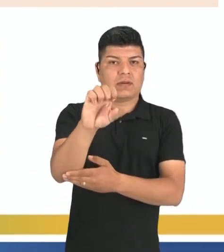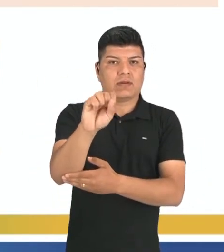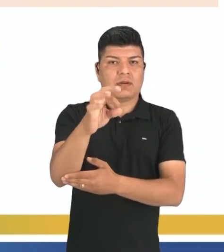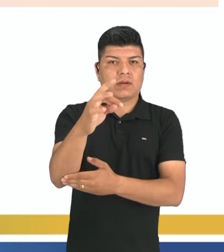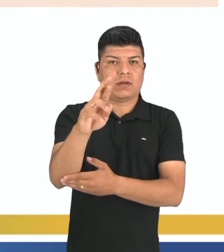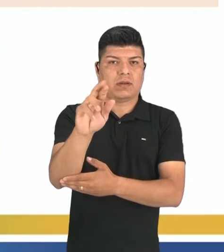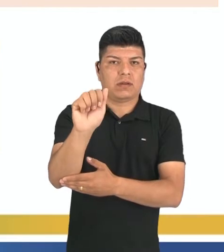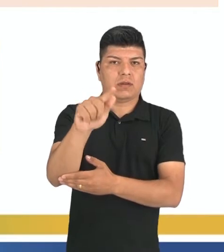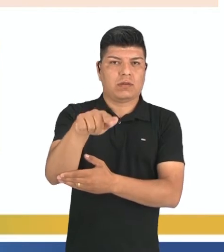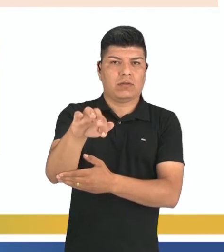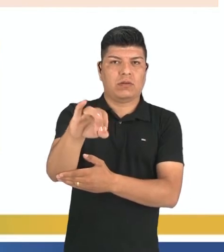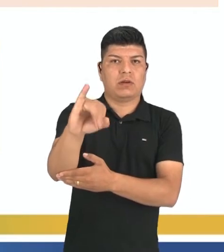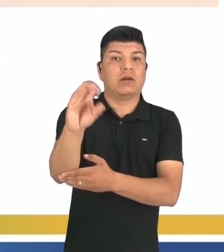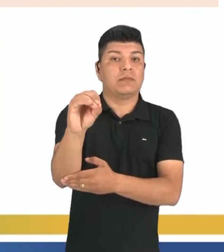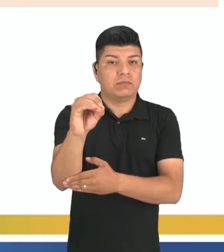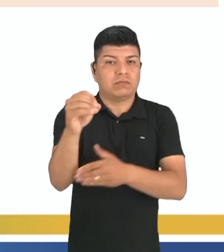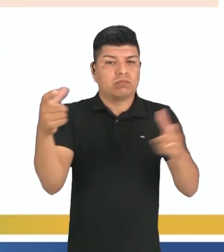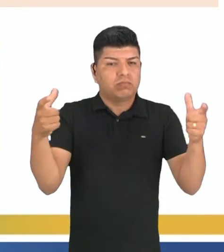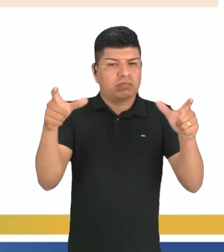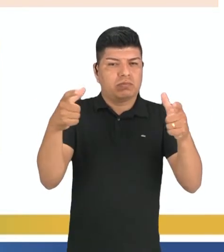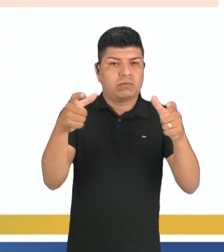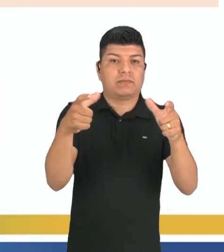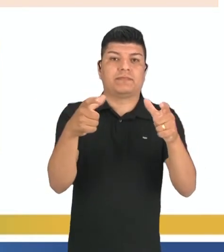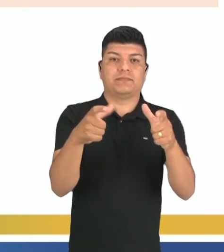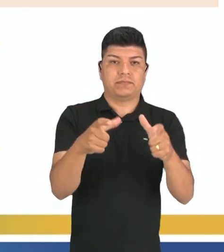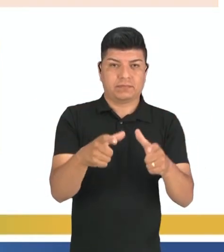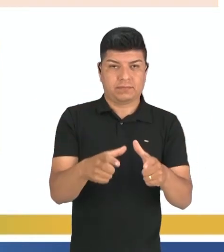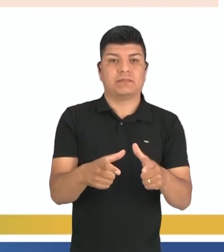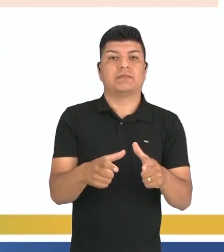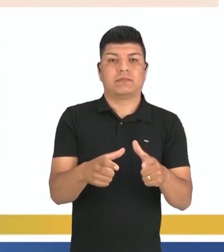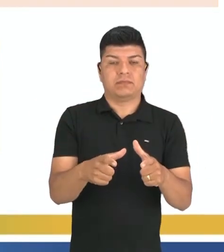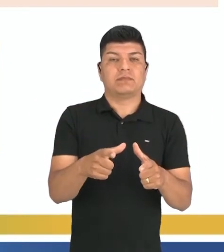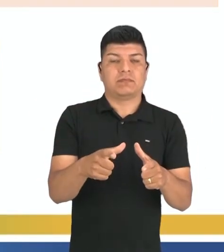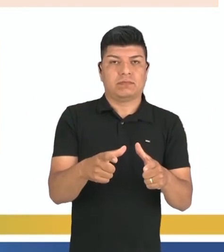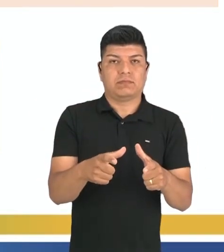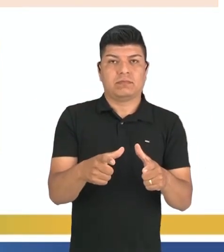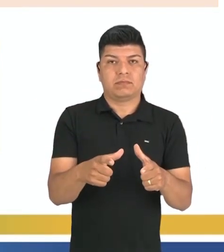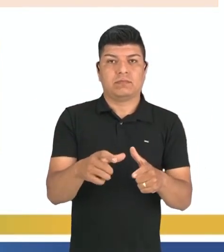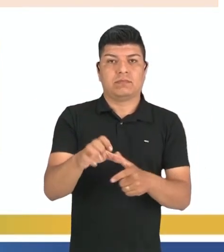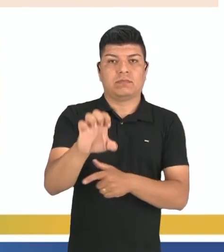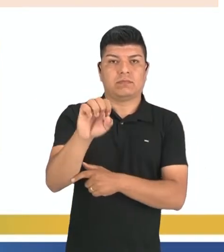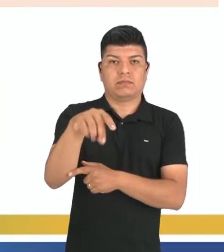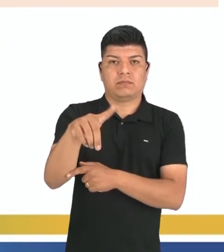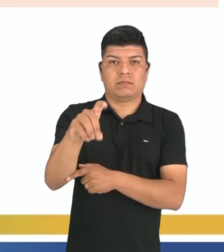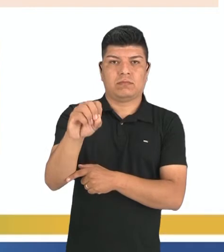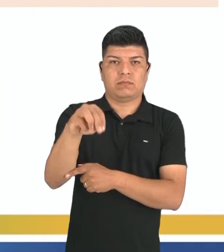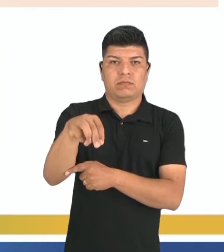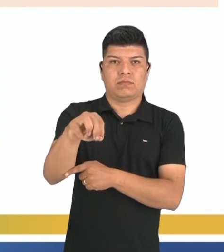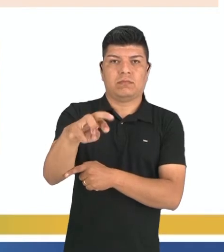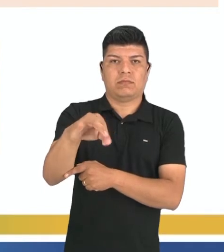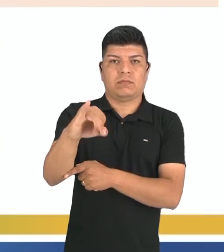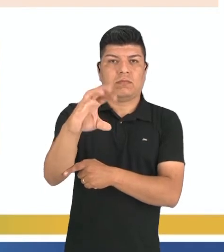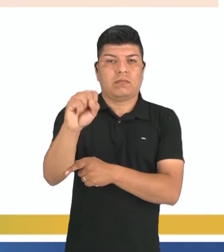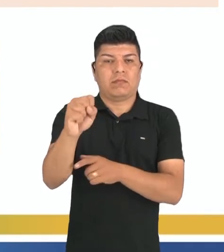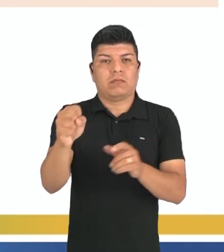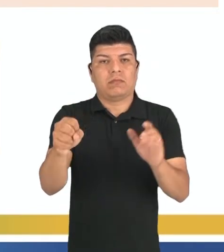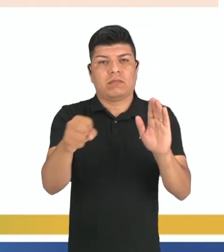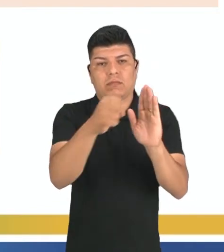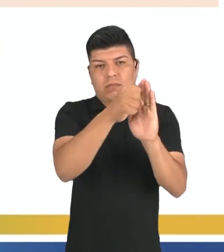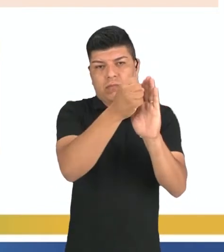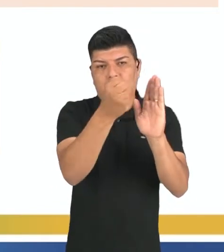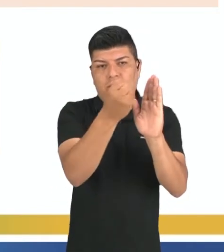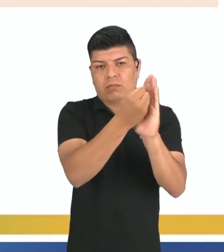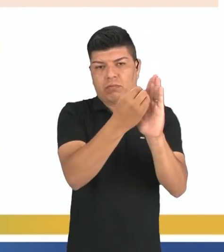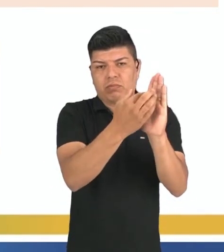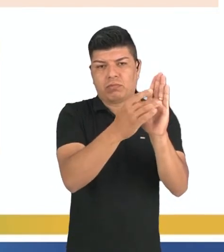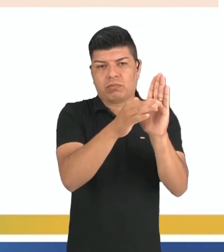de progesterona, eles vão diminuindo cada vez mais e o endométrio ele vai começar a se desfazer, ele vai começar a